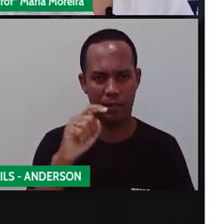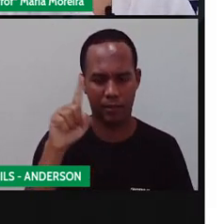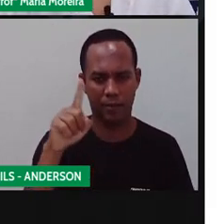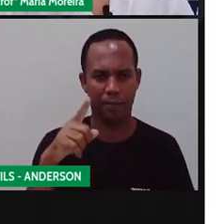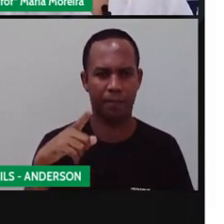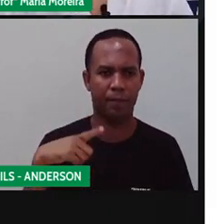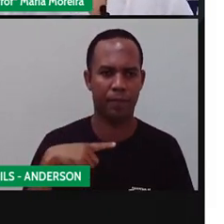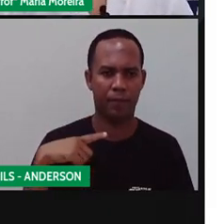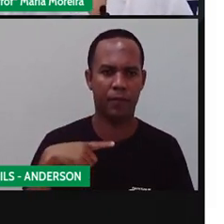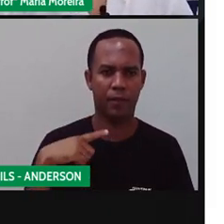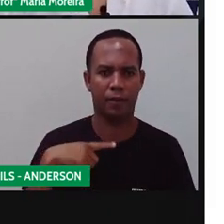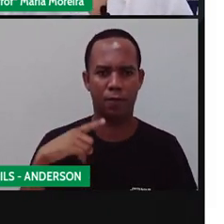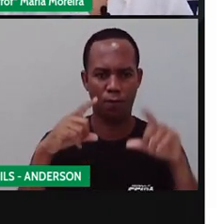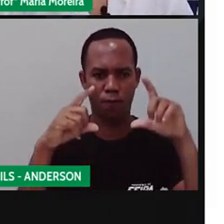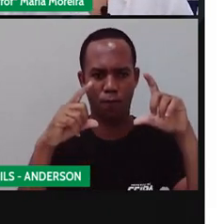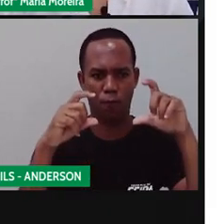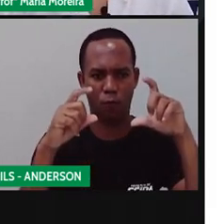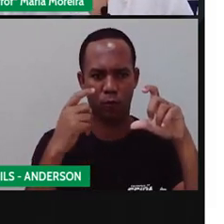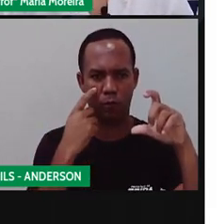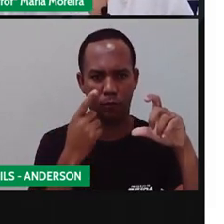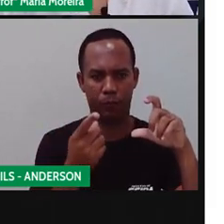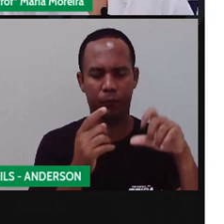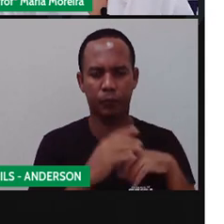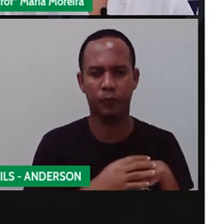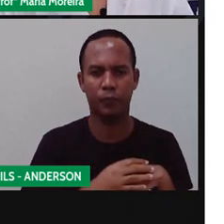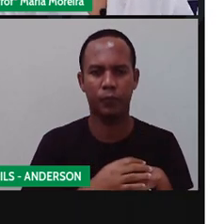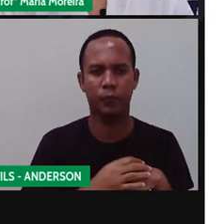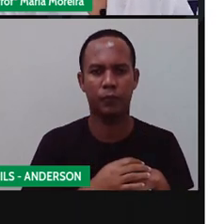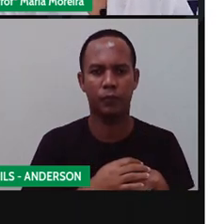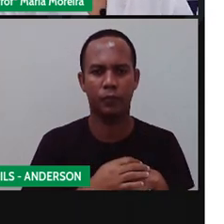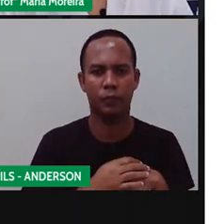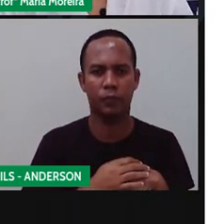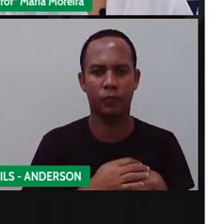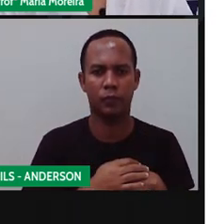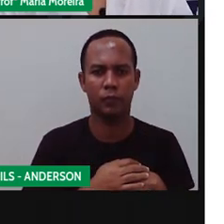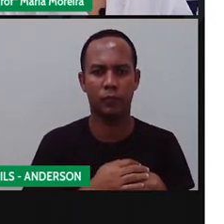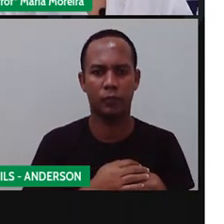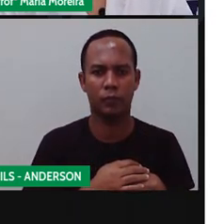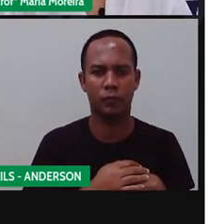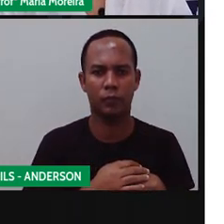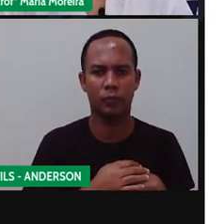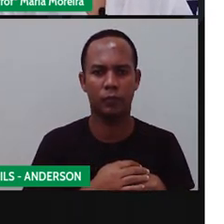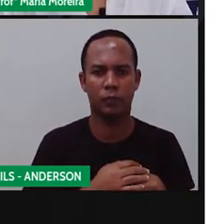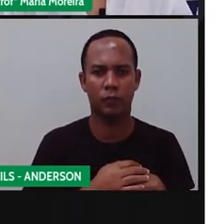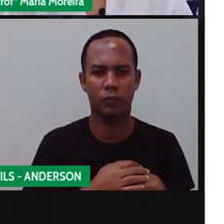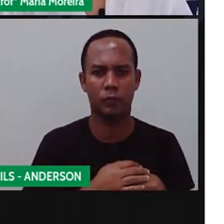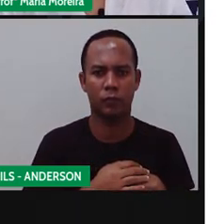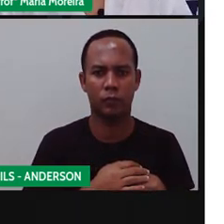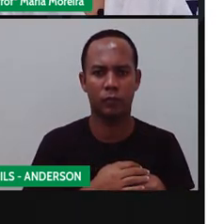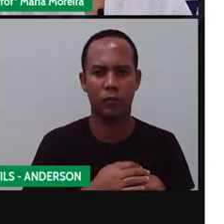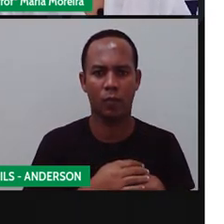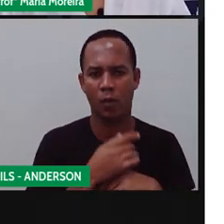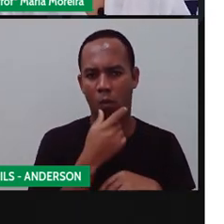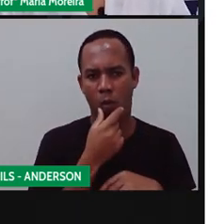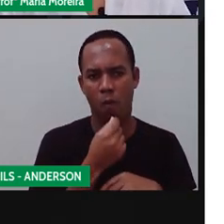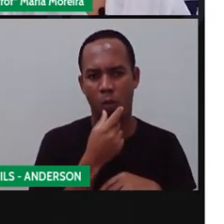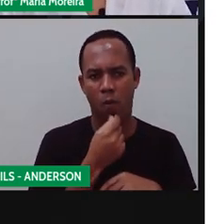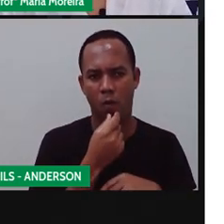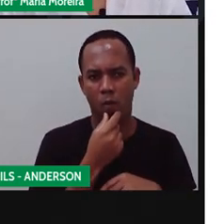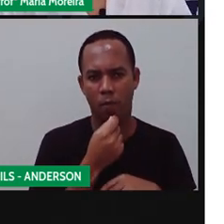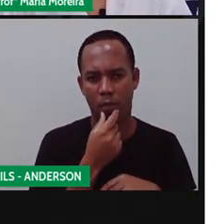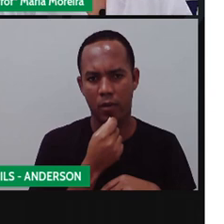uma foto, né, do Filhos de Gandhi, do bloco Filhos de Gandhi, que é um bloco destinado a homens.